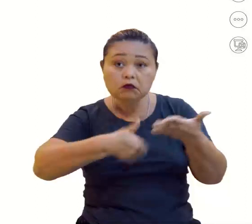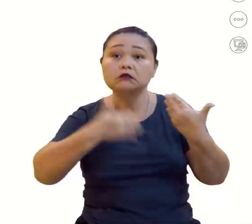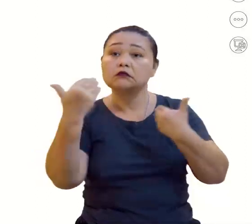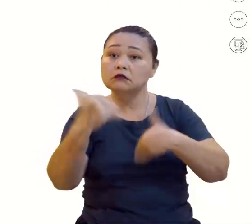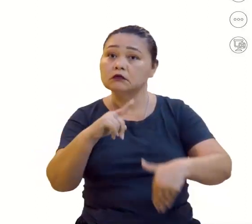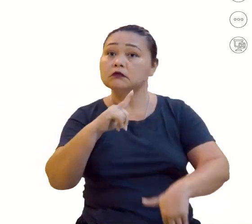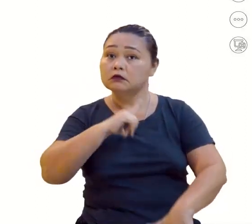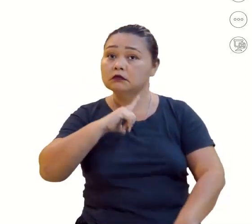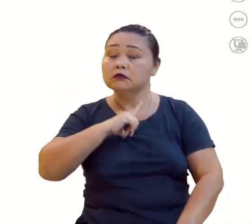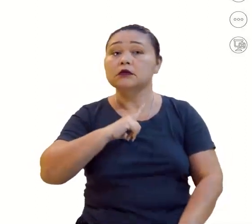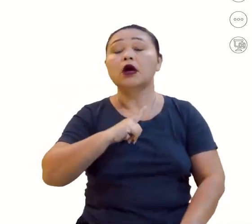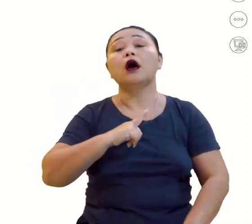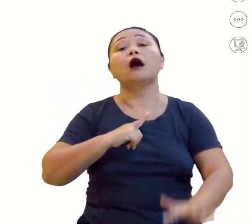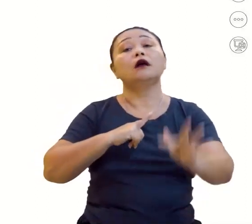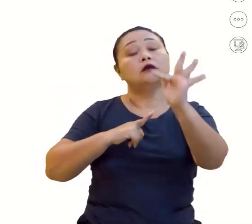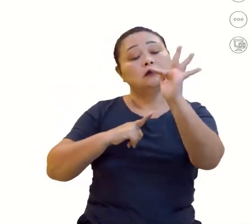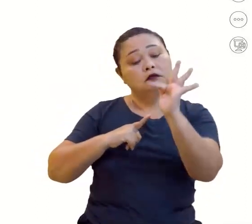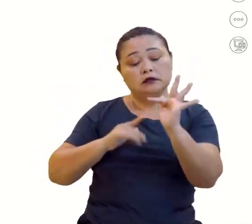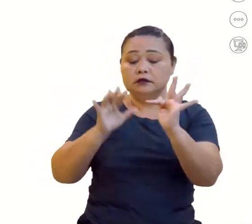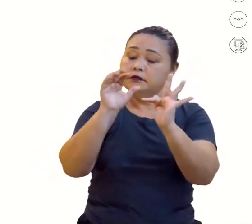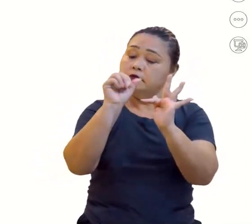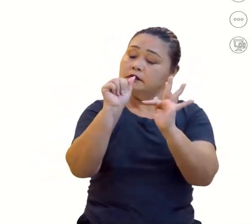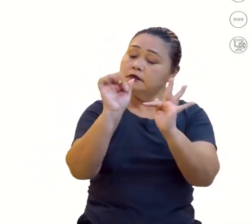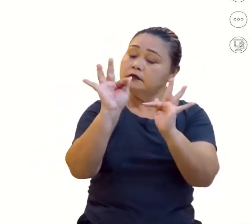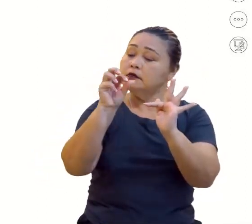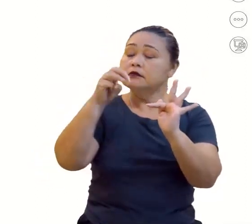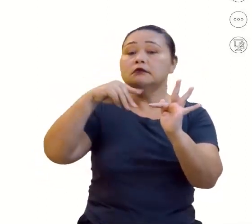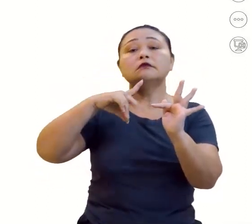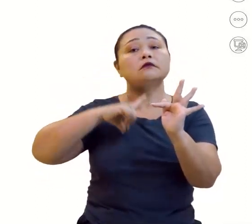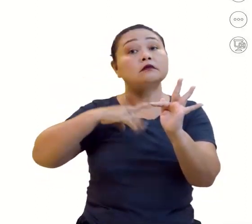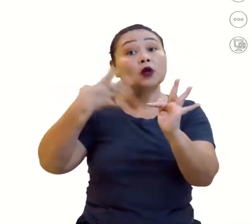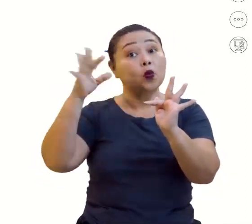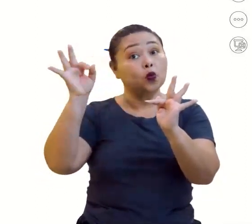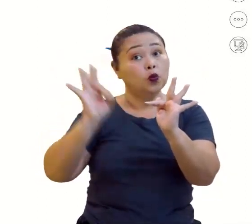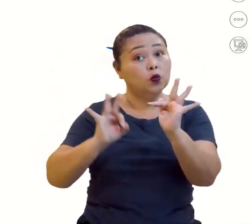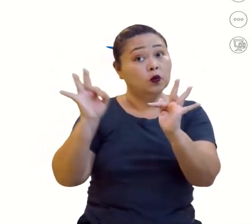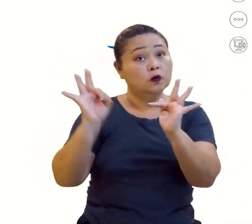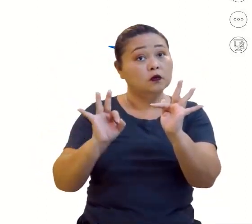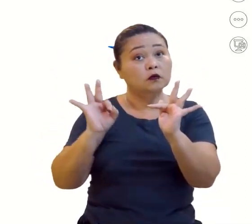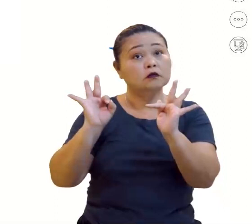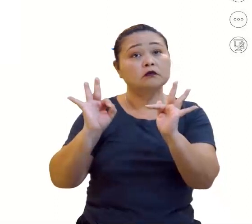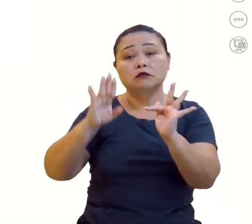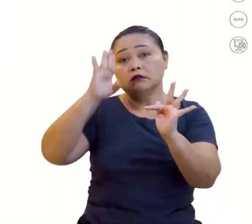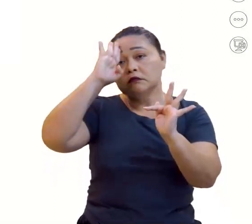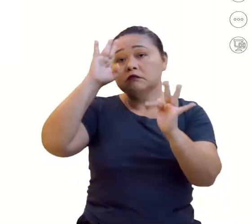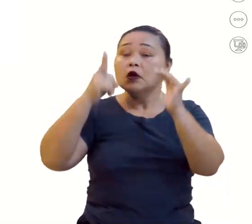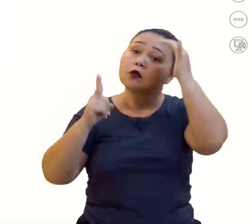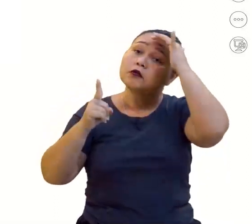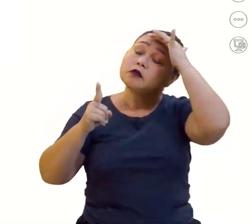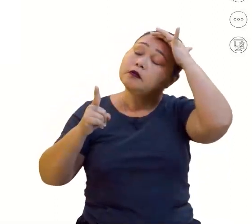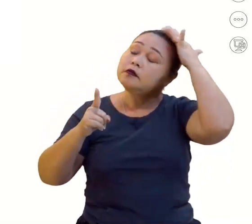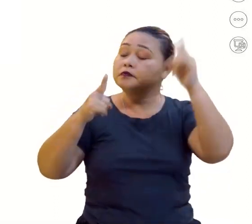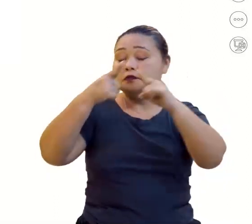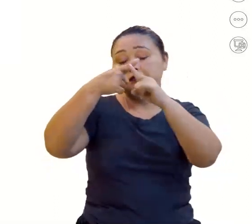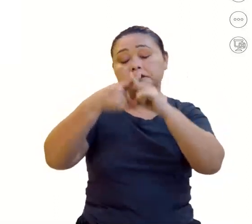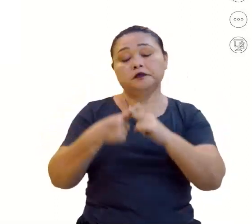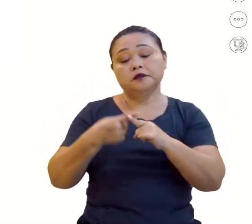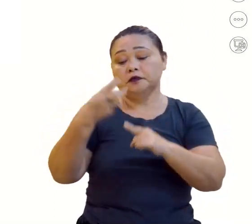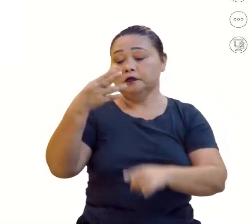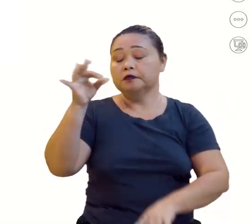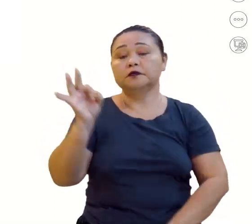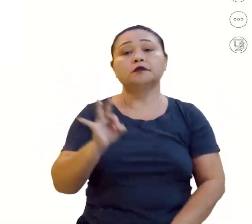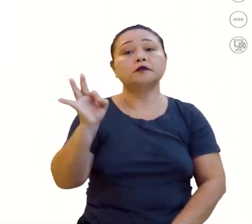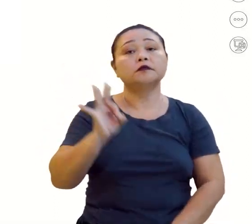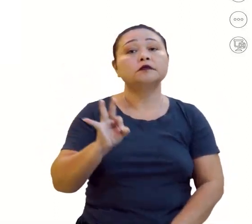Função afim. Função afim, 4%. Né? A gente está nela. E depois o princípio multiplicativo com 3%. Que é